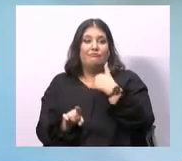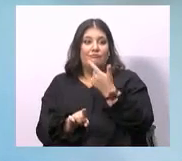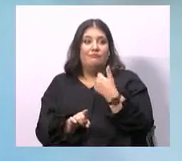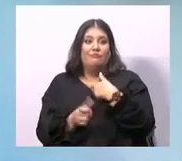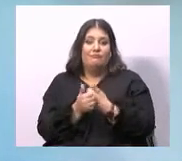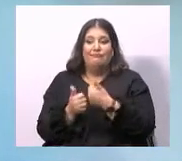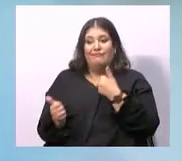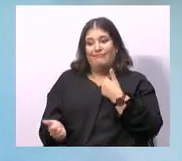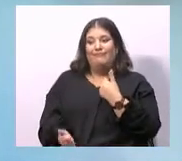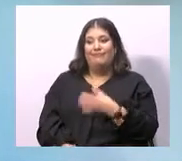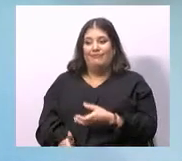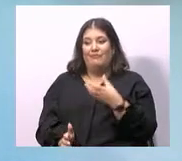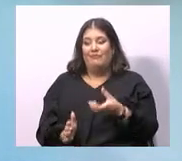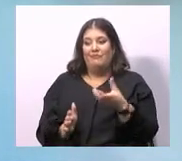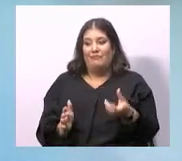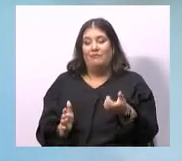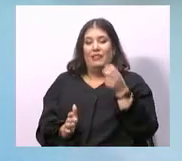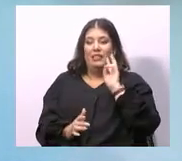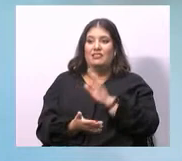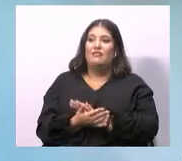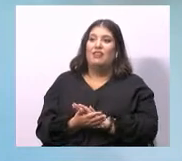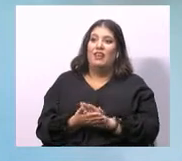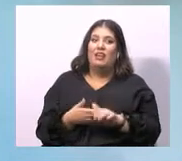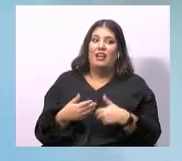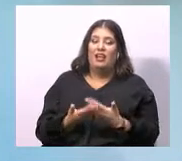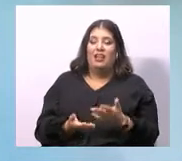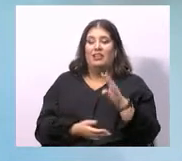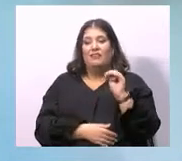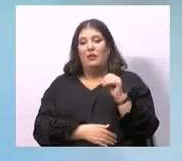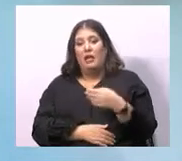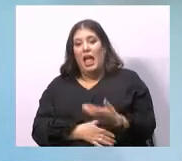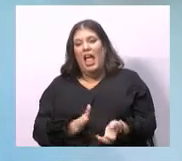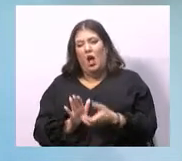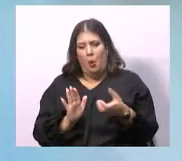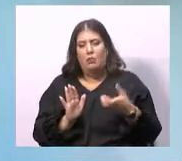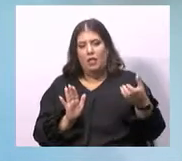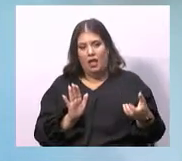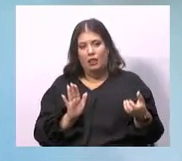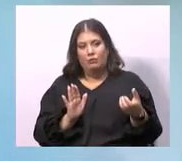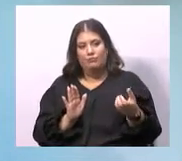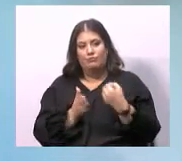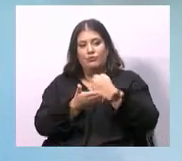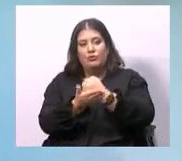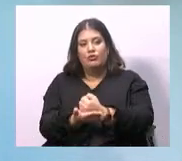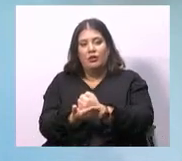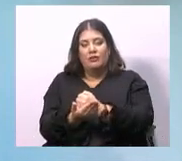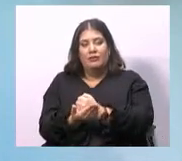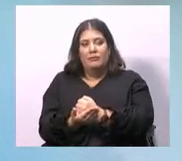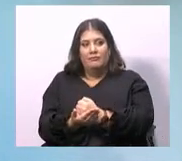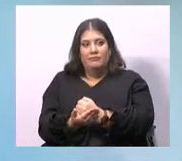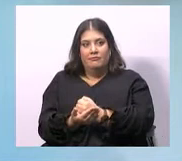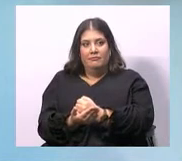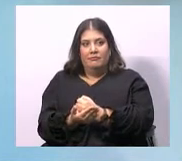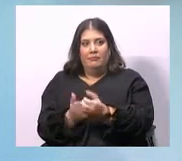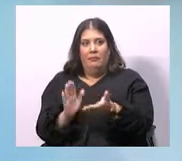esta distância e sem ver o pé, sem observar, eu não lhe posso ajudá-la mais do que